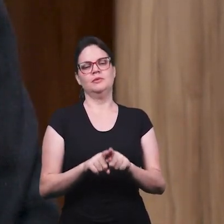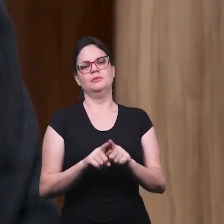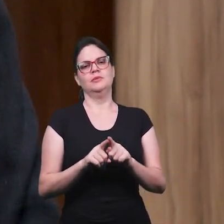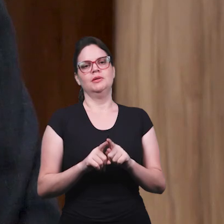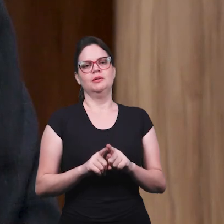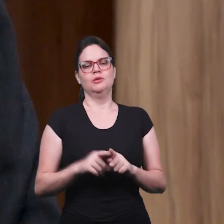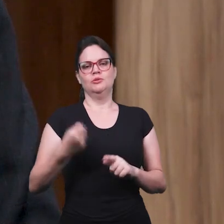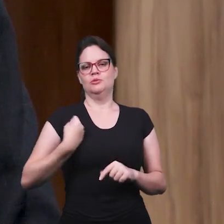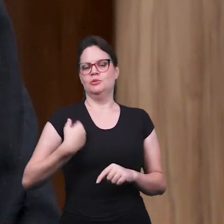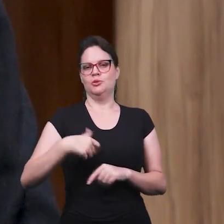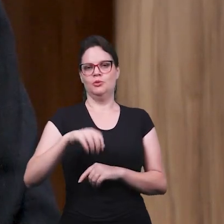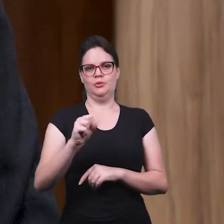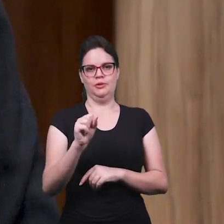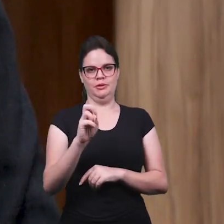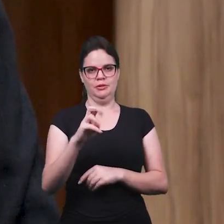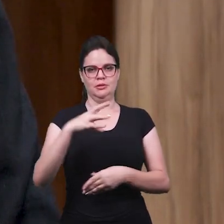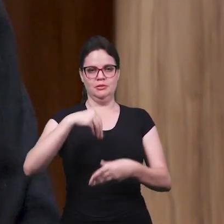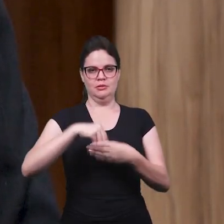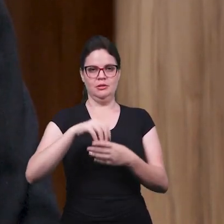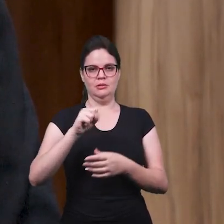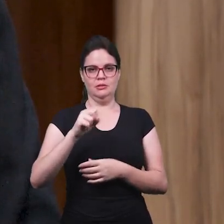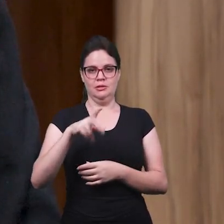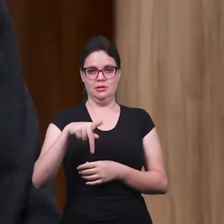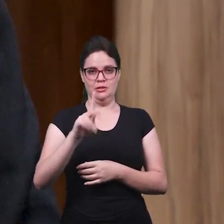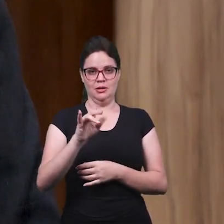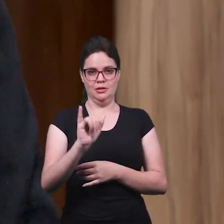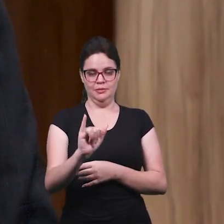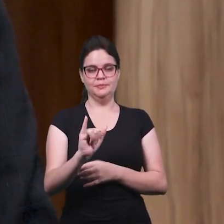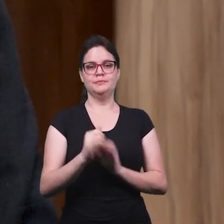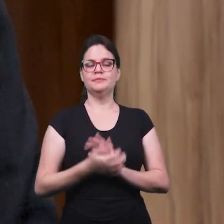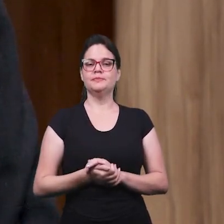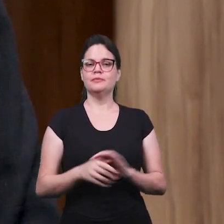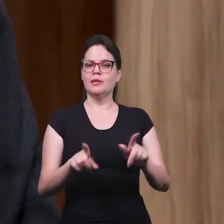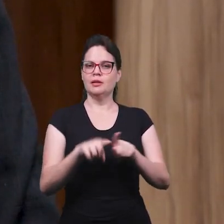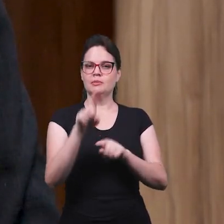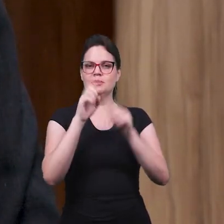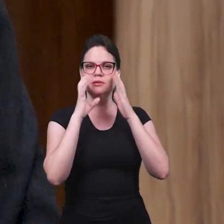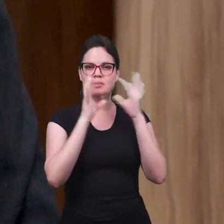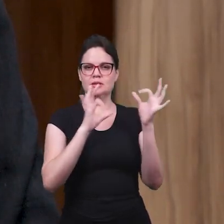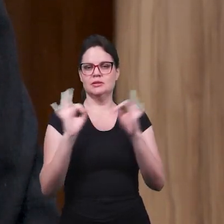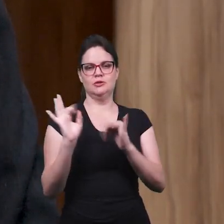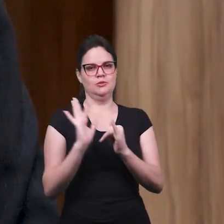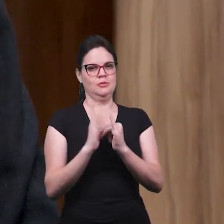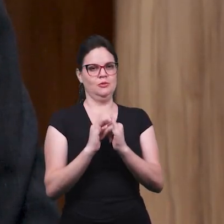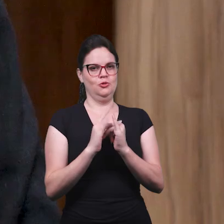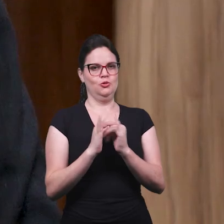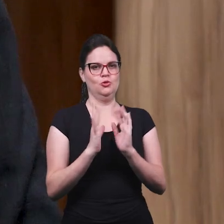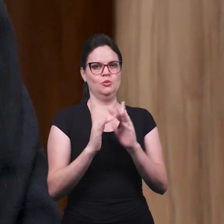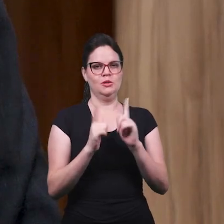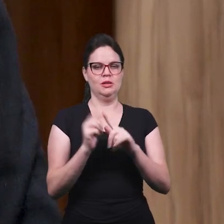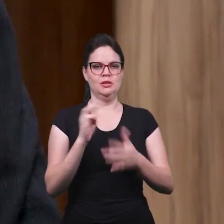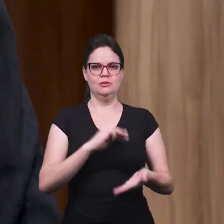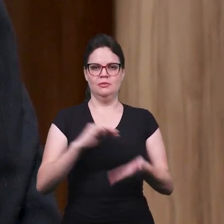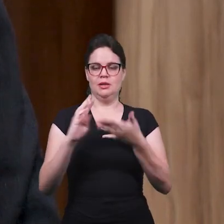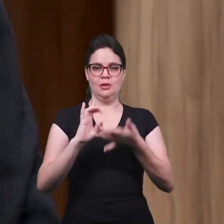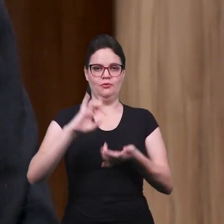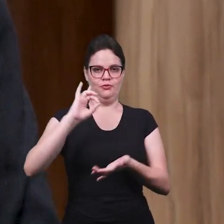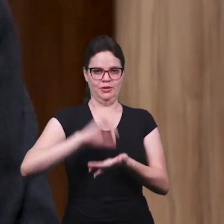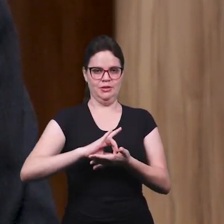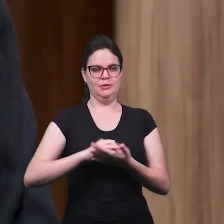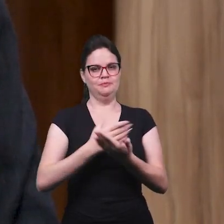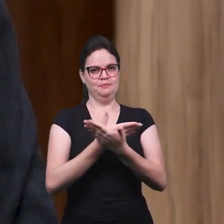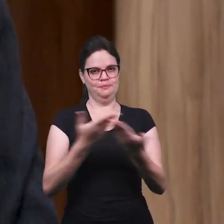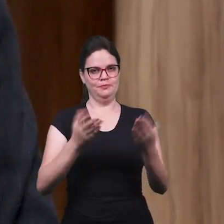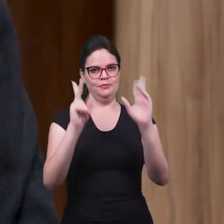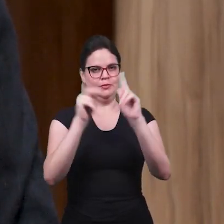canal 85, pela Sky Livre, a todos que também estão nos assistindo pelo canal oficial da Igreja Cristã Maranata no YouTube, a paz do